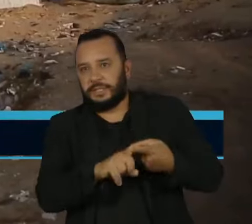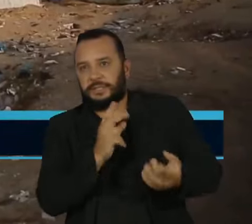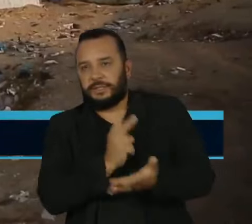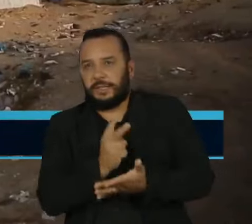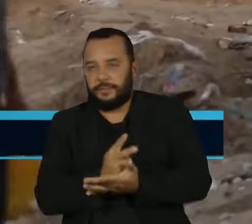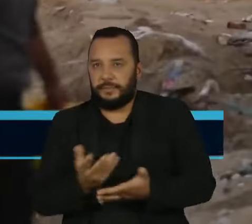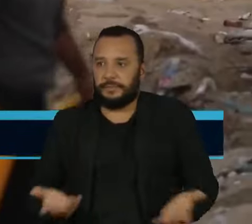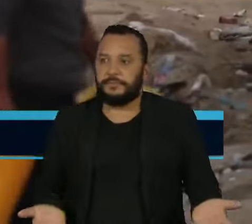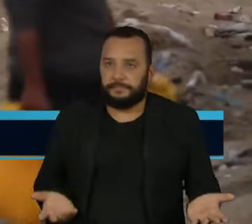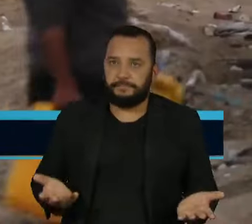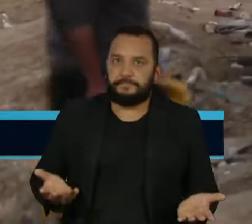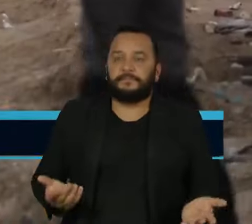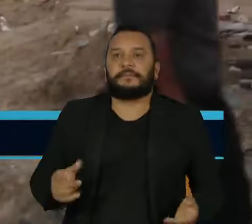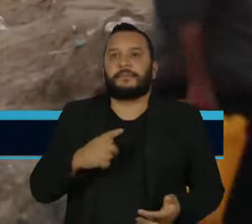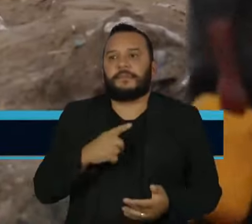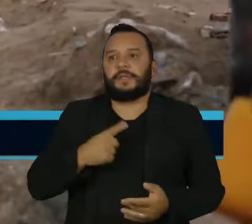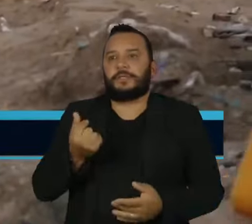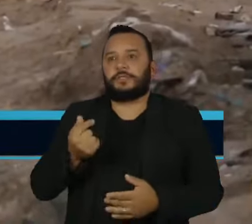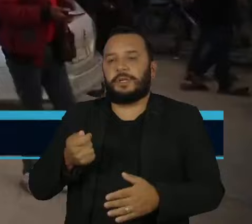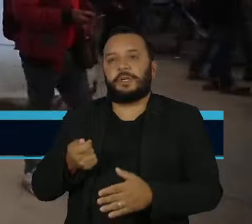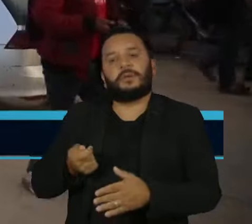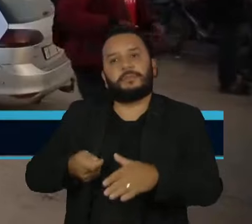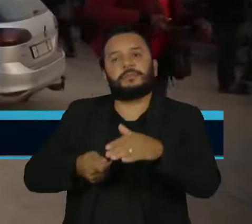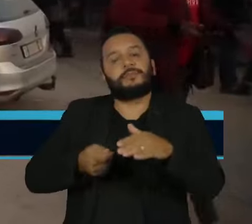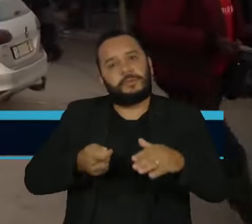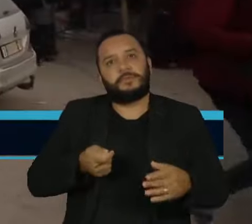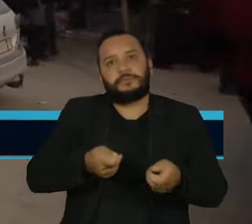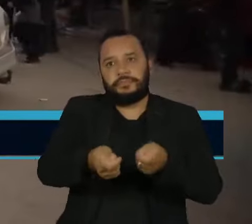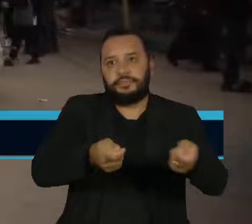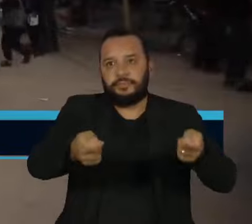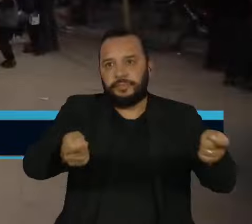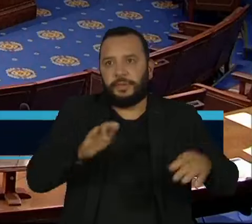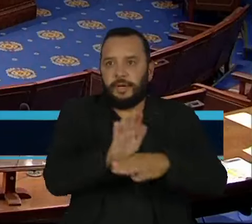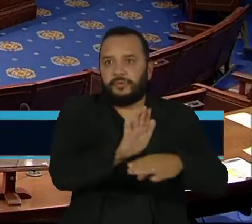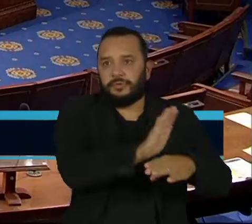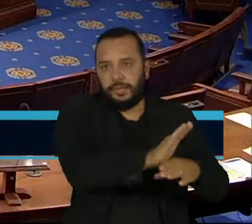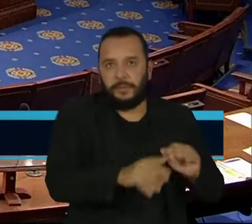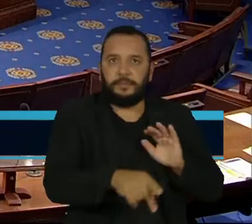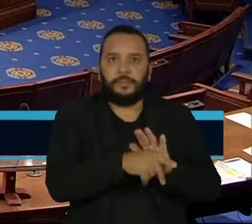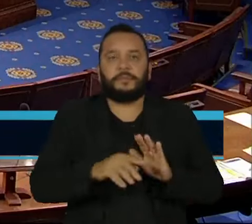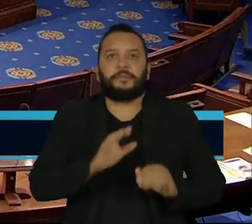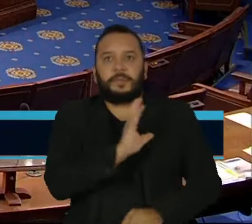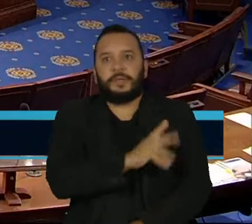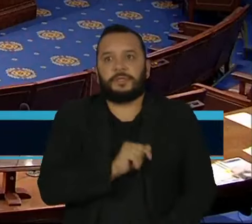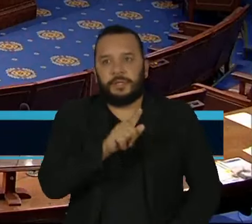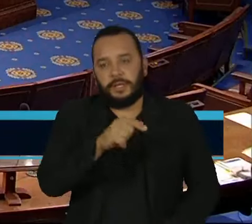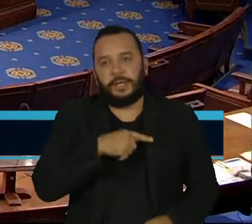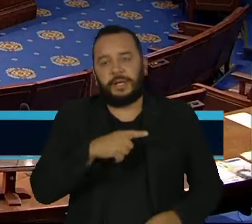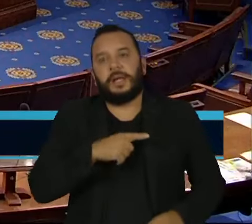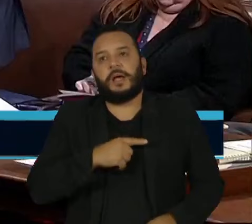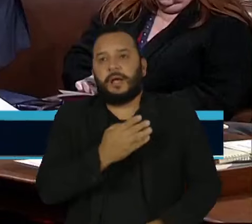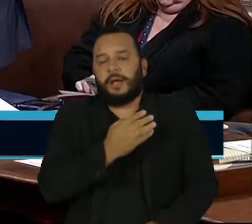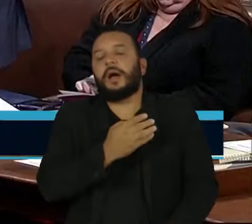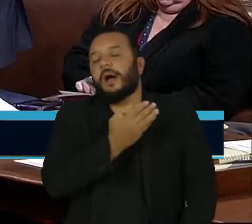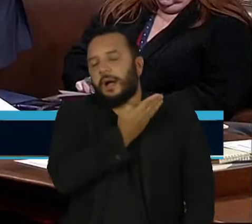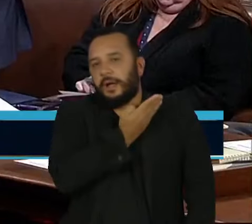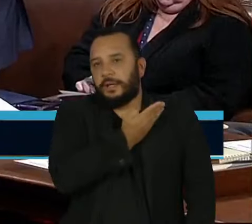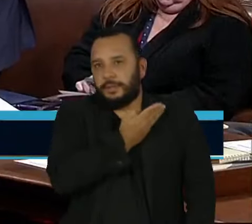destina verbas para ajuda humanitária aos palestinos da Faixa de Gaza agora o pacote segue para a câmara onde seu futuro